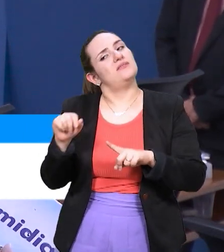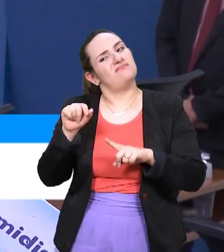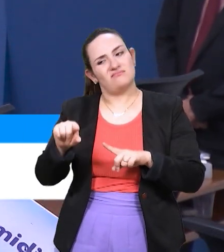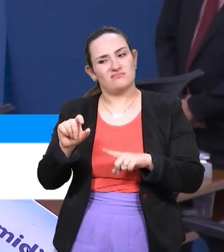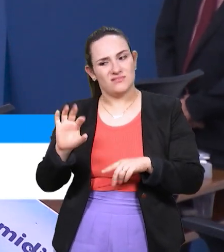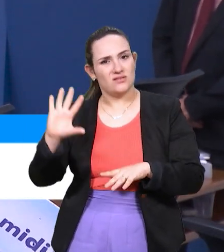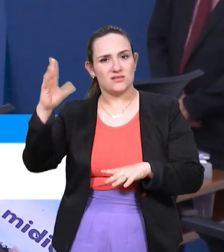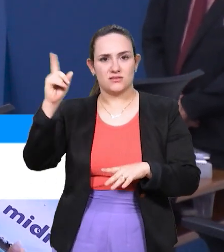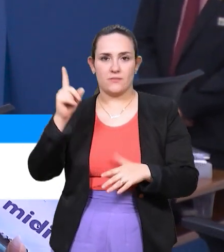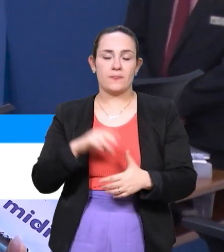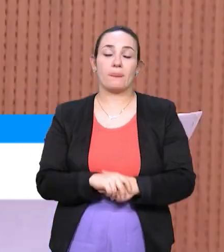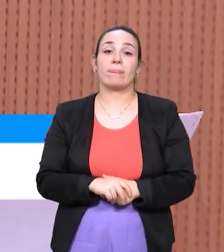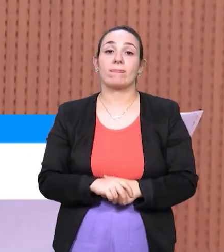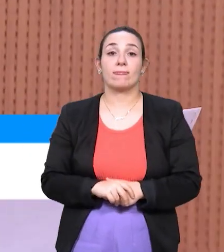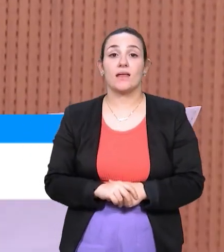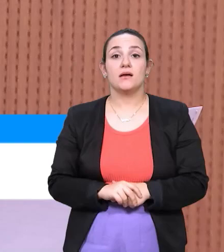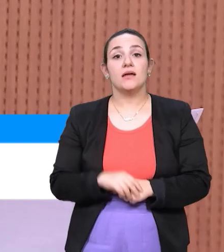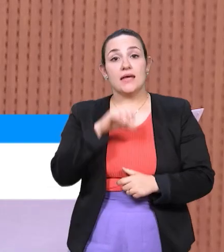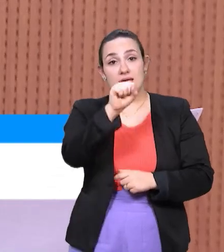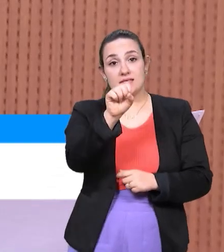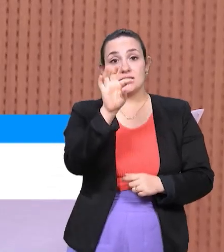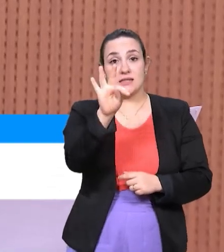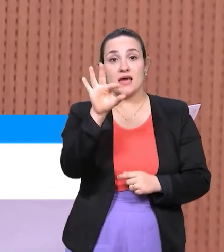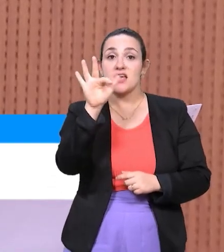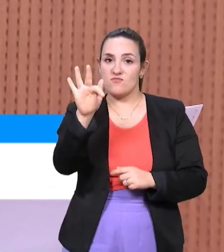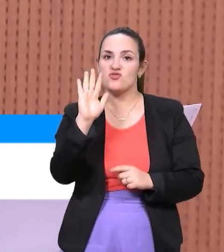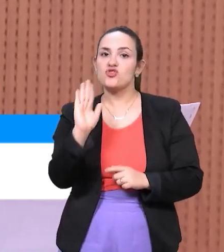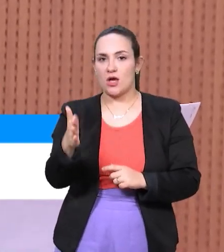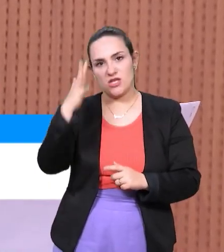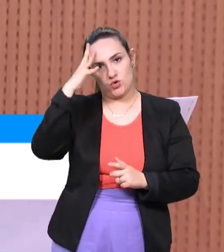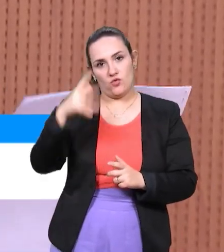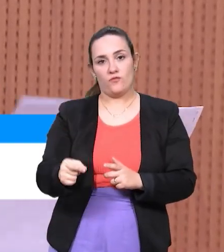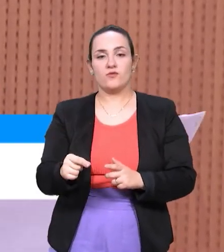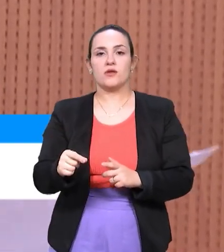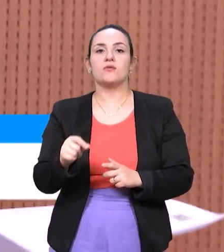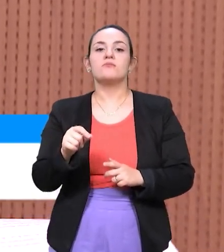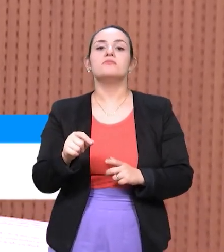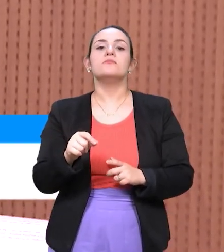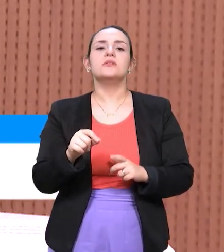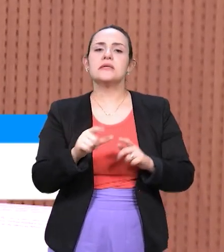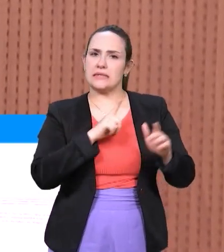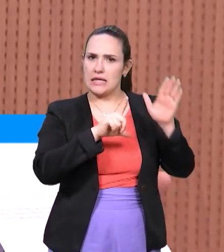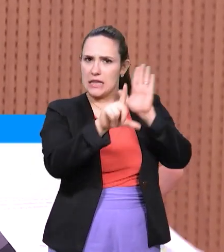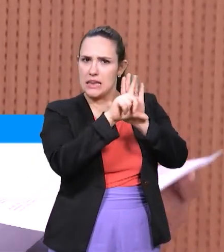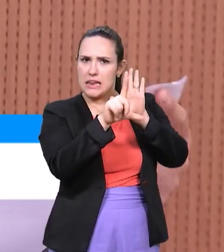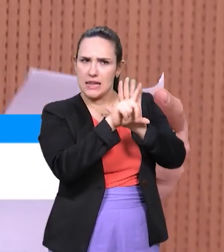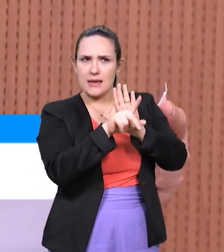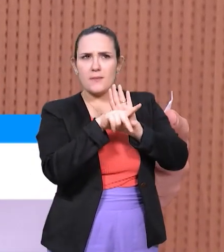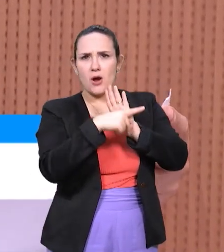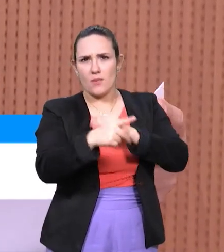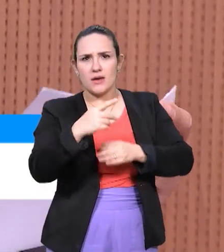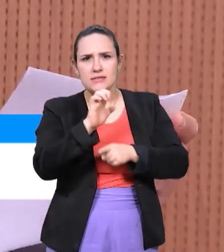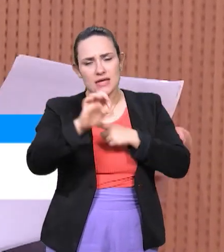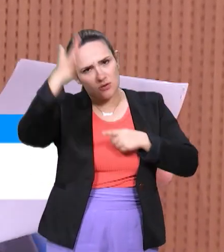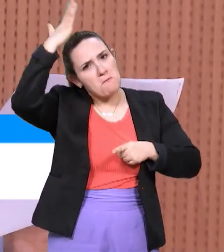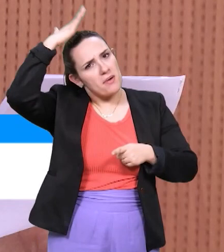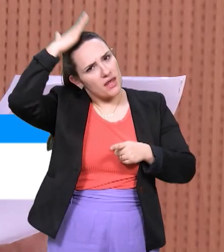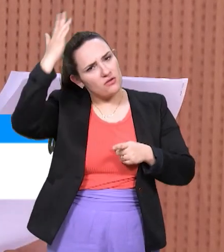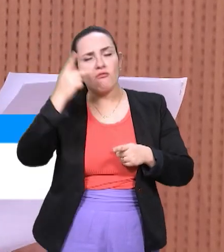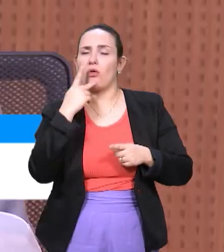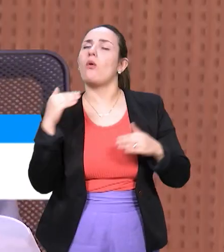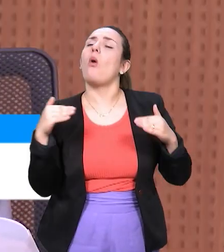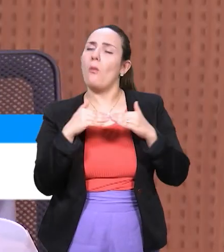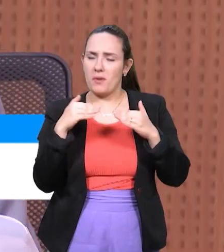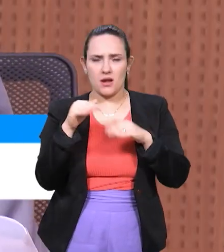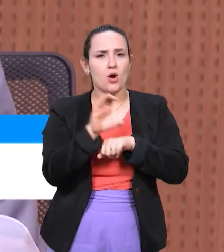para impedir que isso ocorra. O deputado explicou que o Supremo Tribunal Federal já declarou constitucional uma lei semelhante no estado do